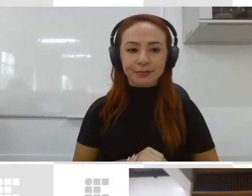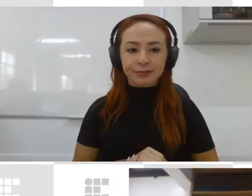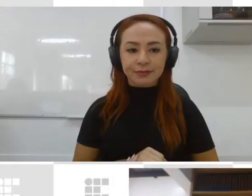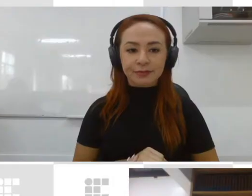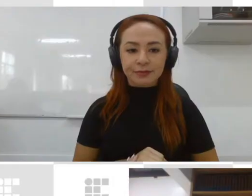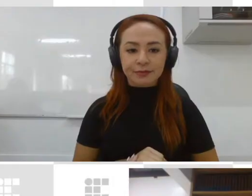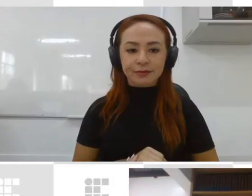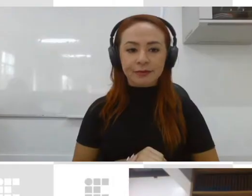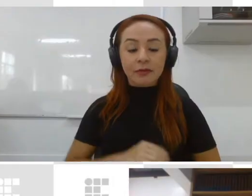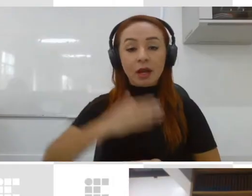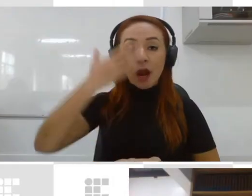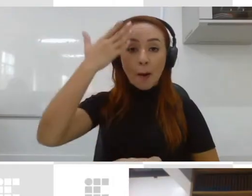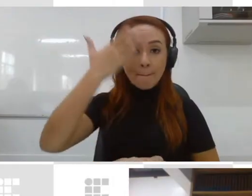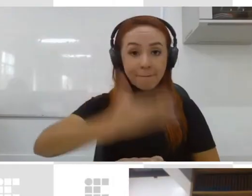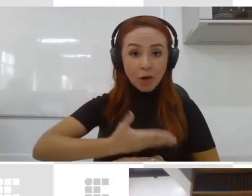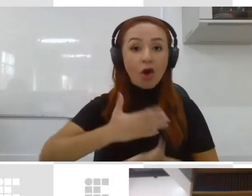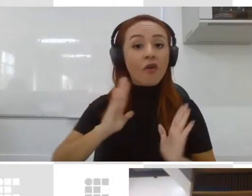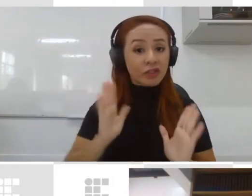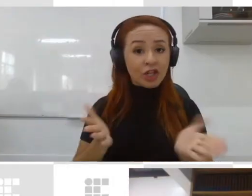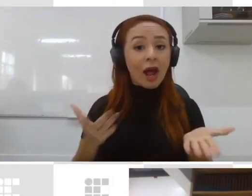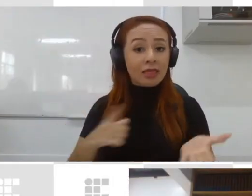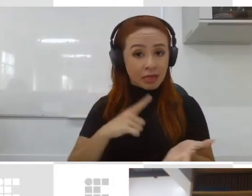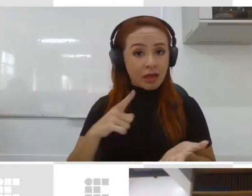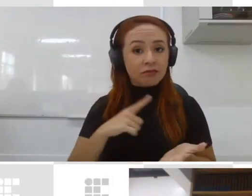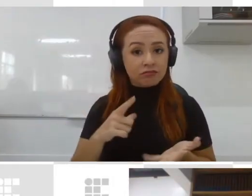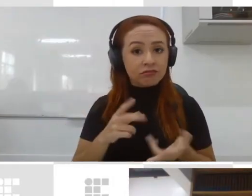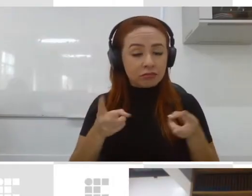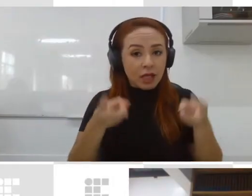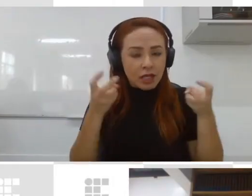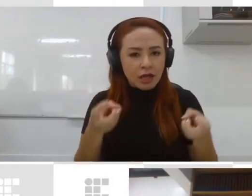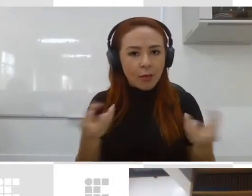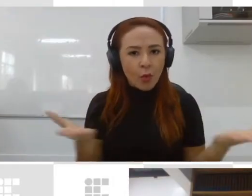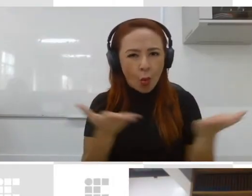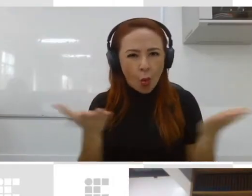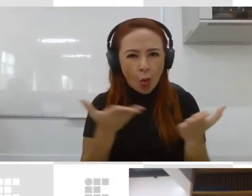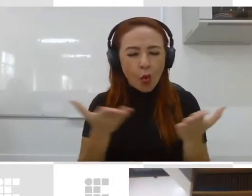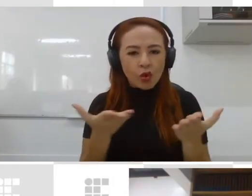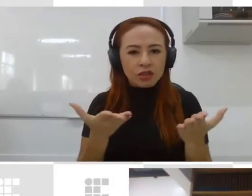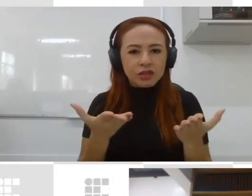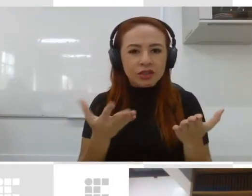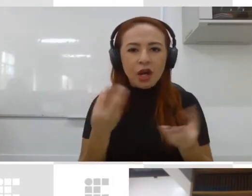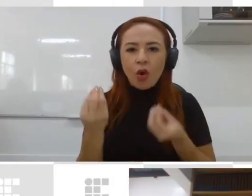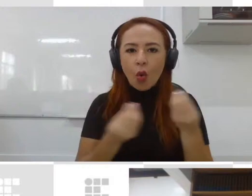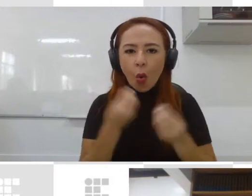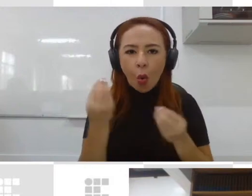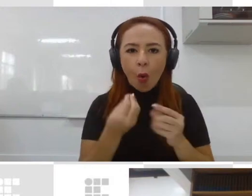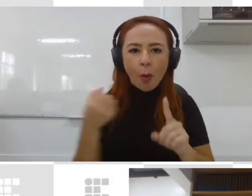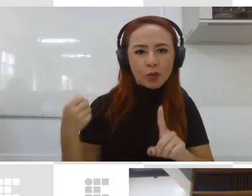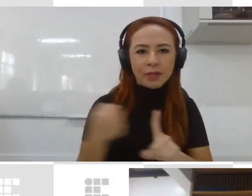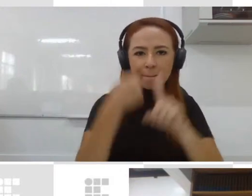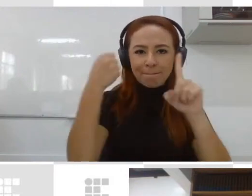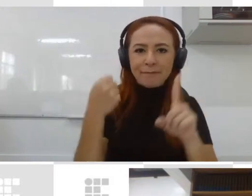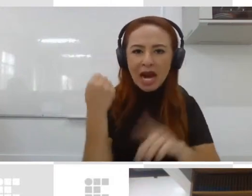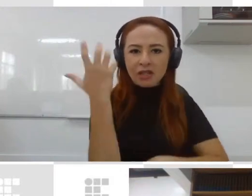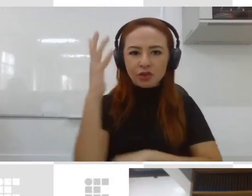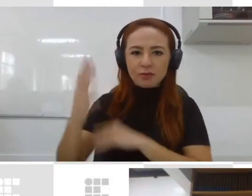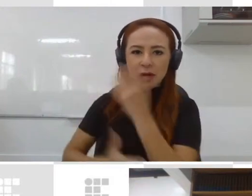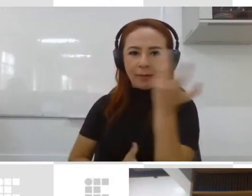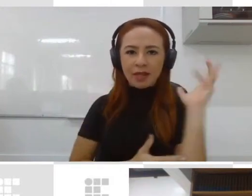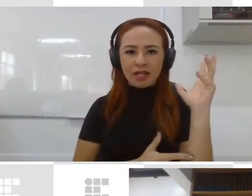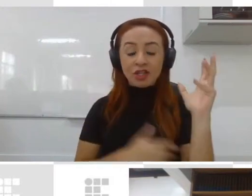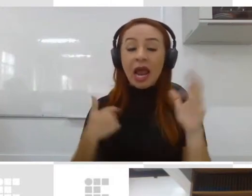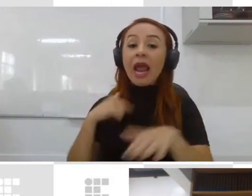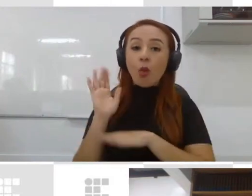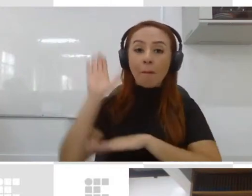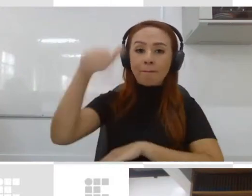sintomas disso já são muito claros. Né? Quer dizer, hoje, os impactos, eu pulei a parte dos impactos, porque não tínhamos tempo,